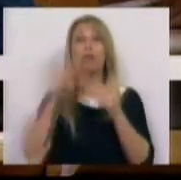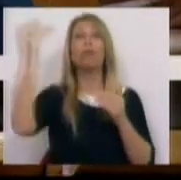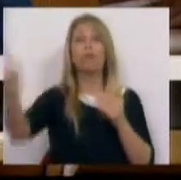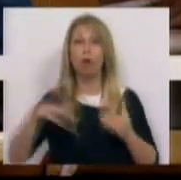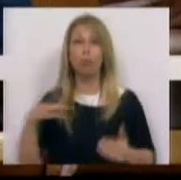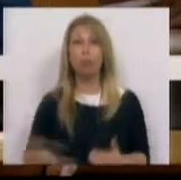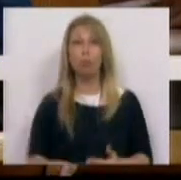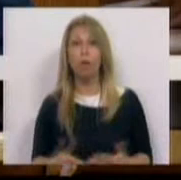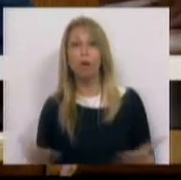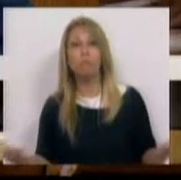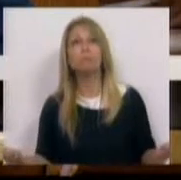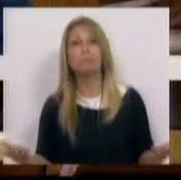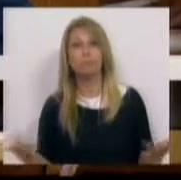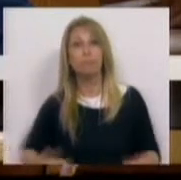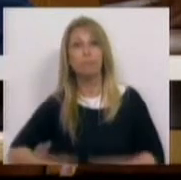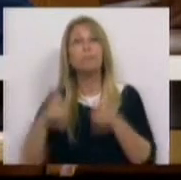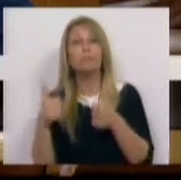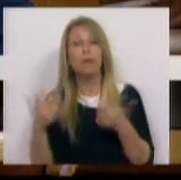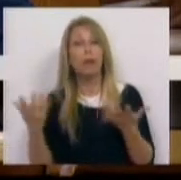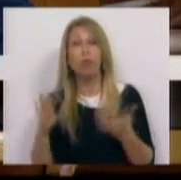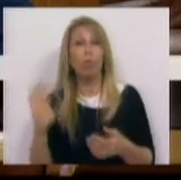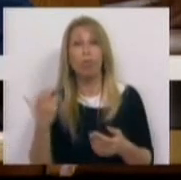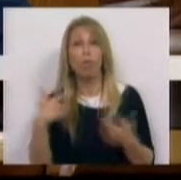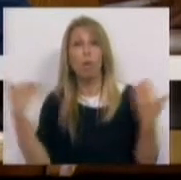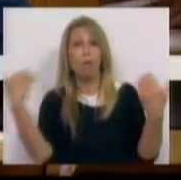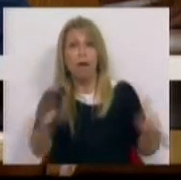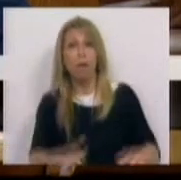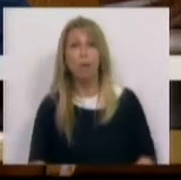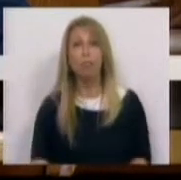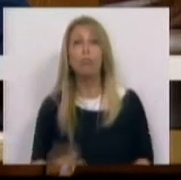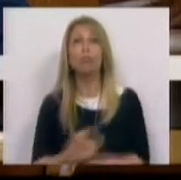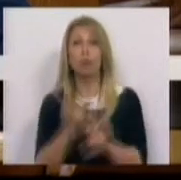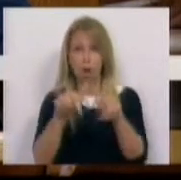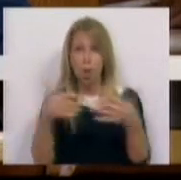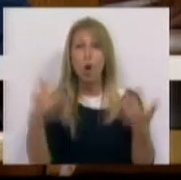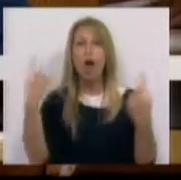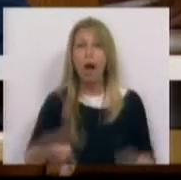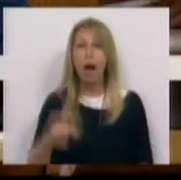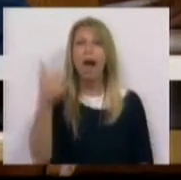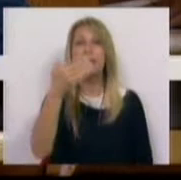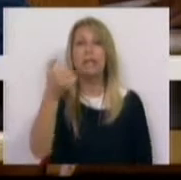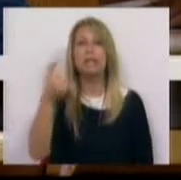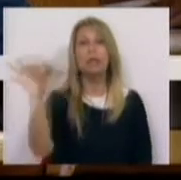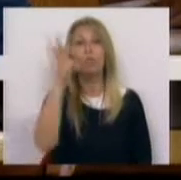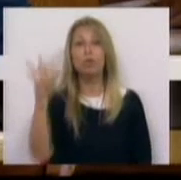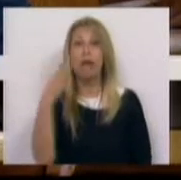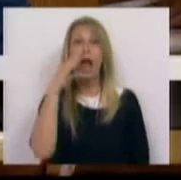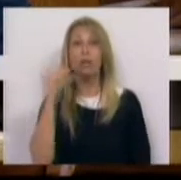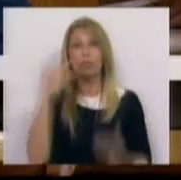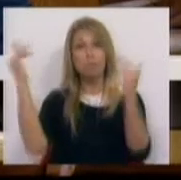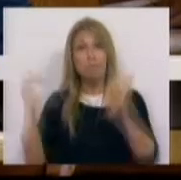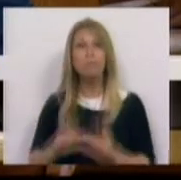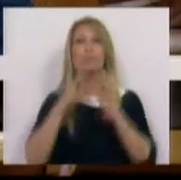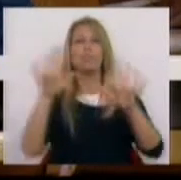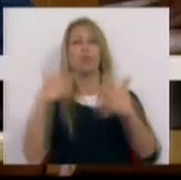isso, ao abandonar-se, há hoje menos 75% de adultos a poderem frequentar